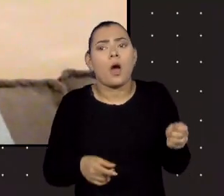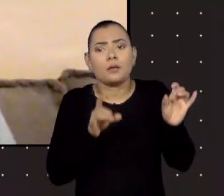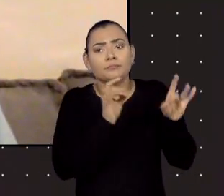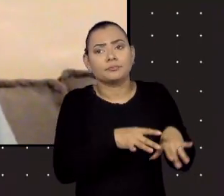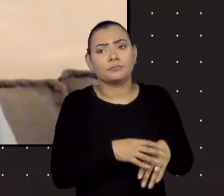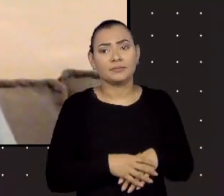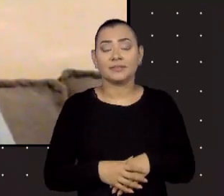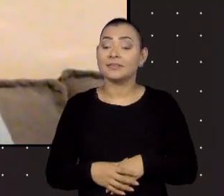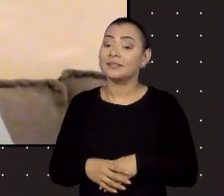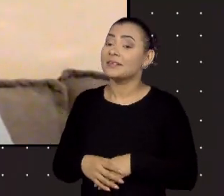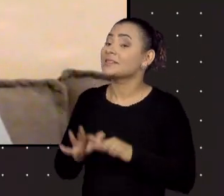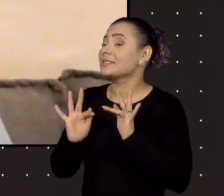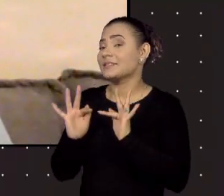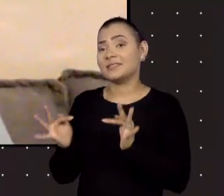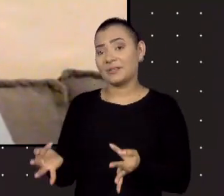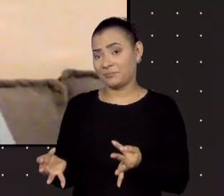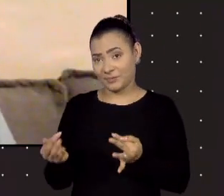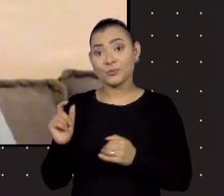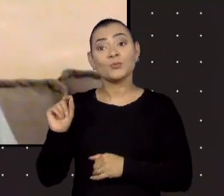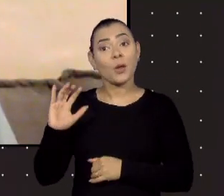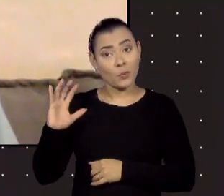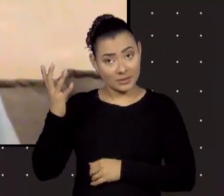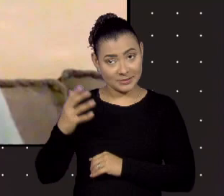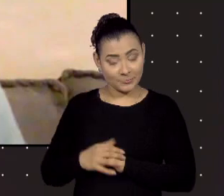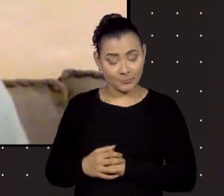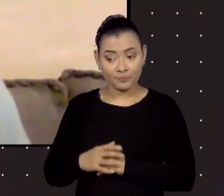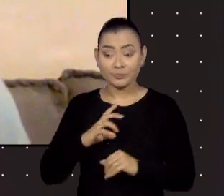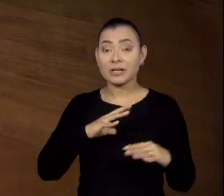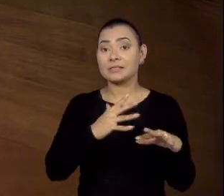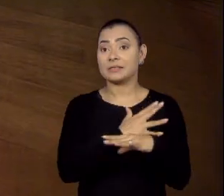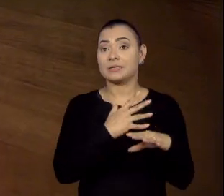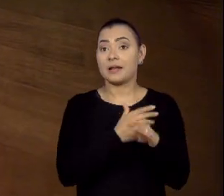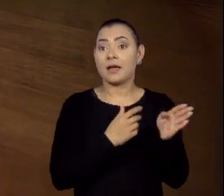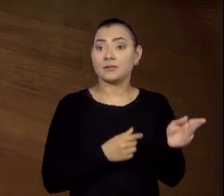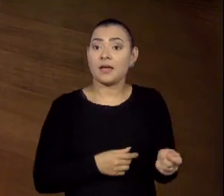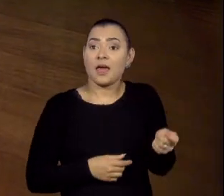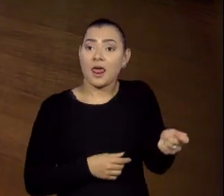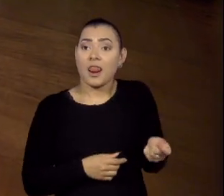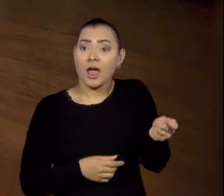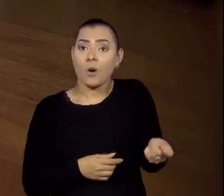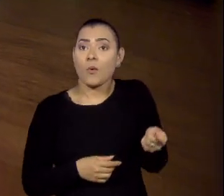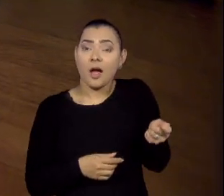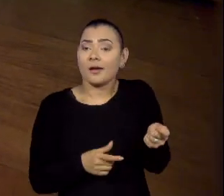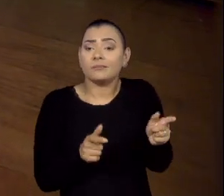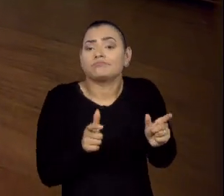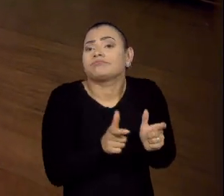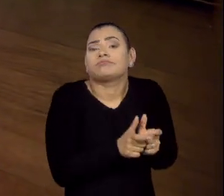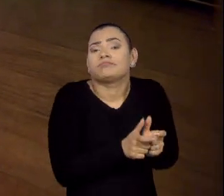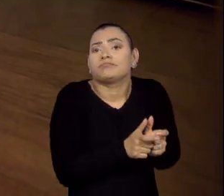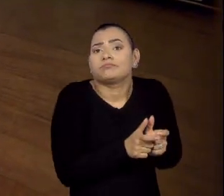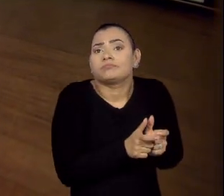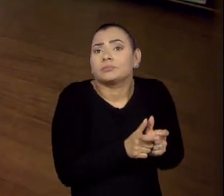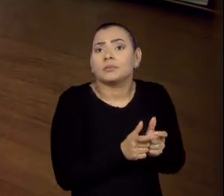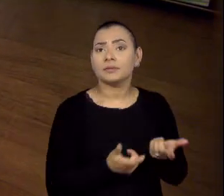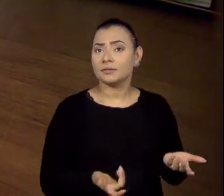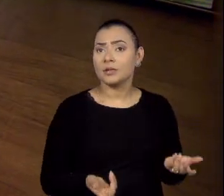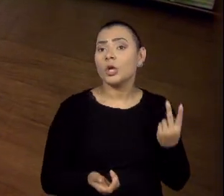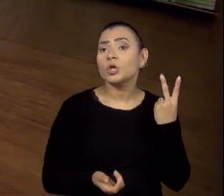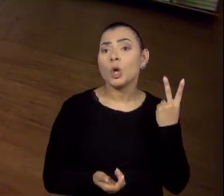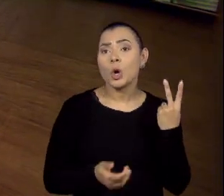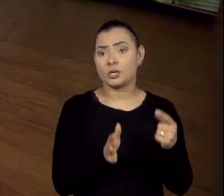Uma coisa muito simples. A cidade começou a sufocar, meu amor. Araraquara tinha 2